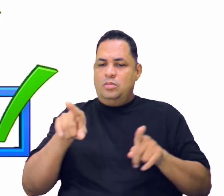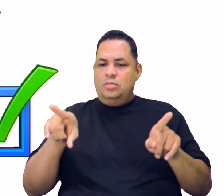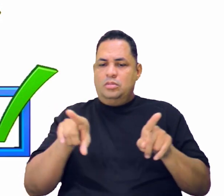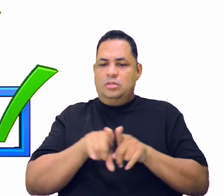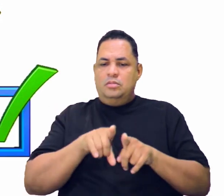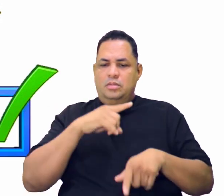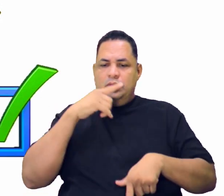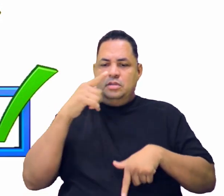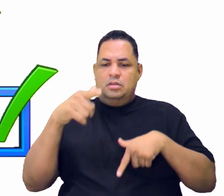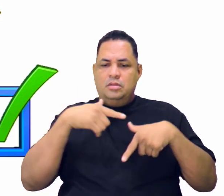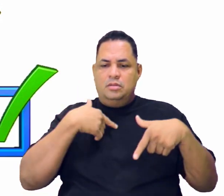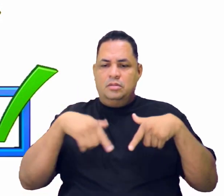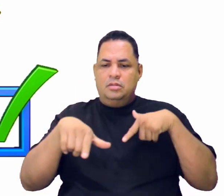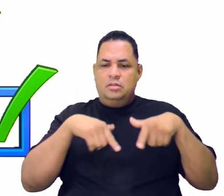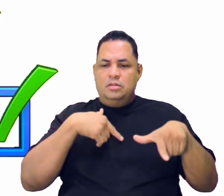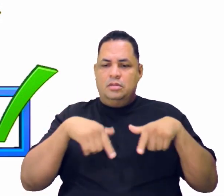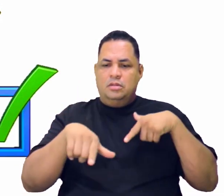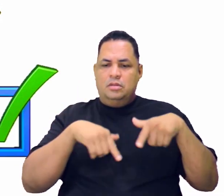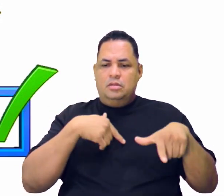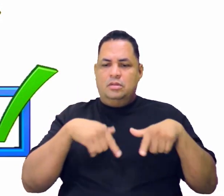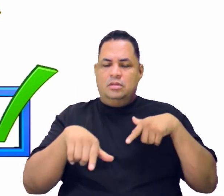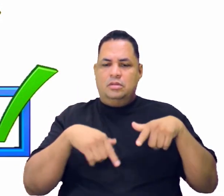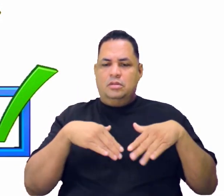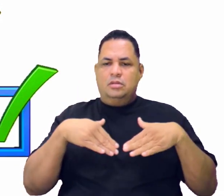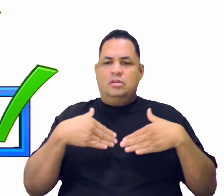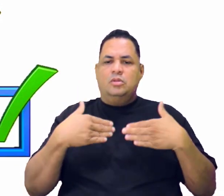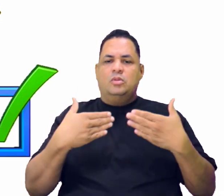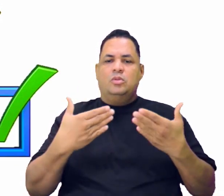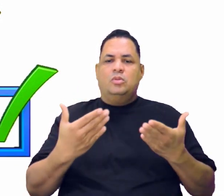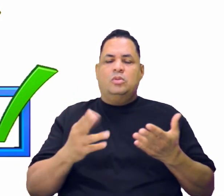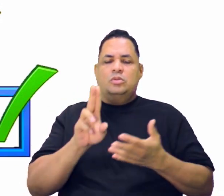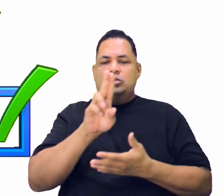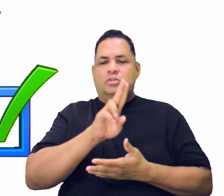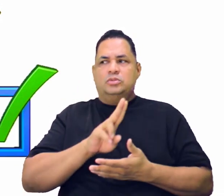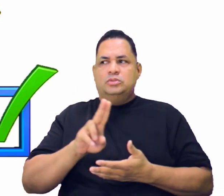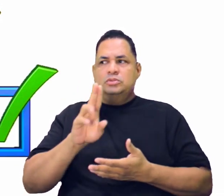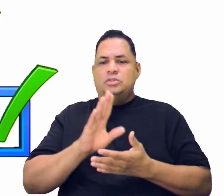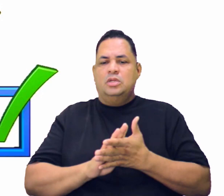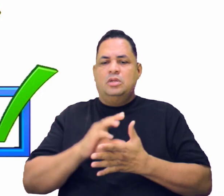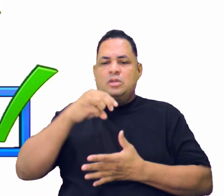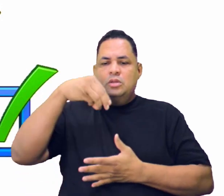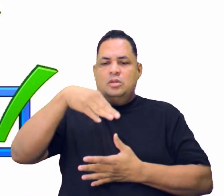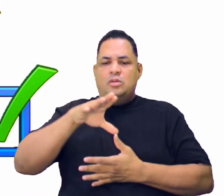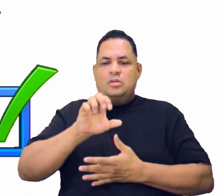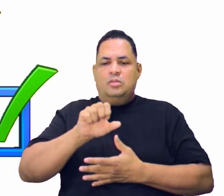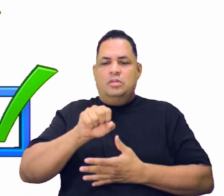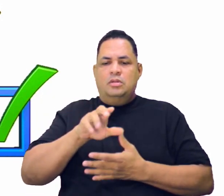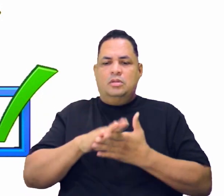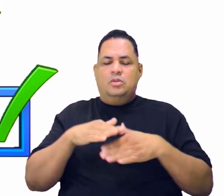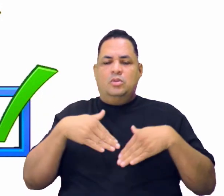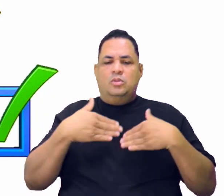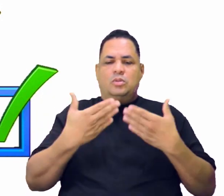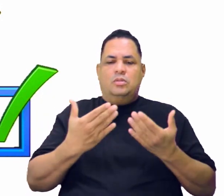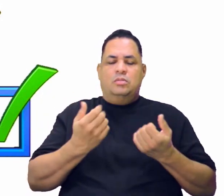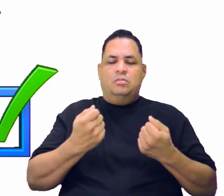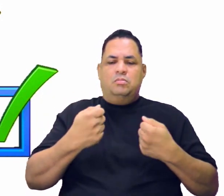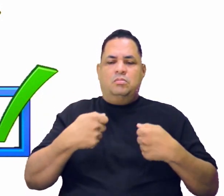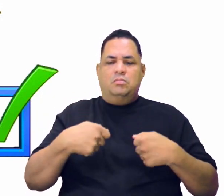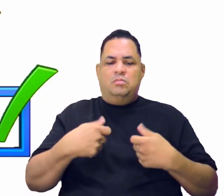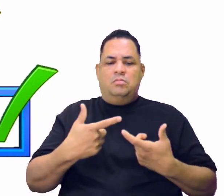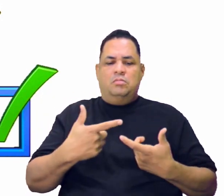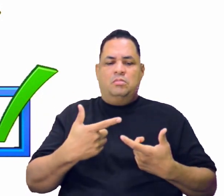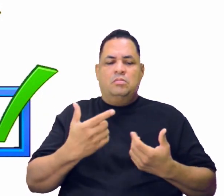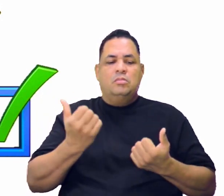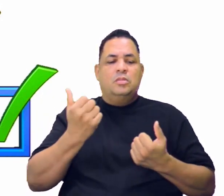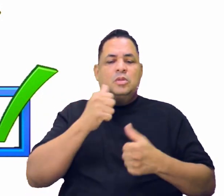trabalha, beleza? Então, quando que você vai usar o mais? Quando ele puder,